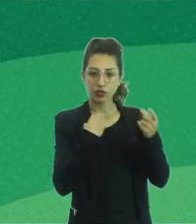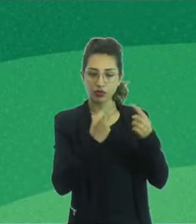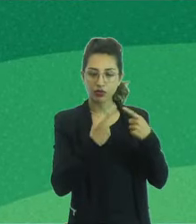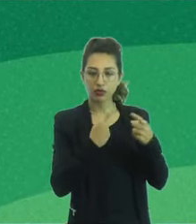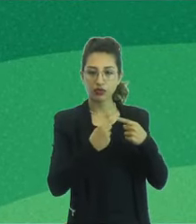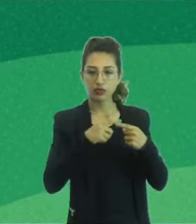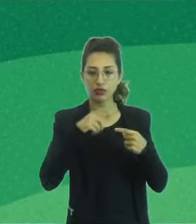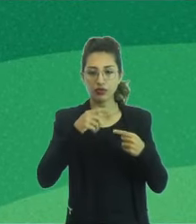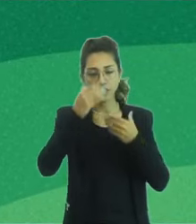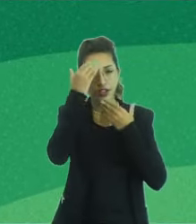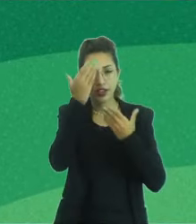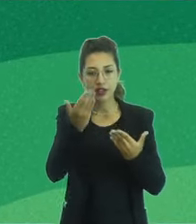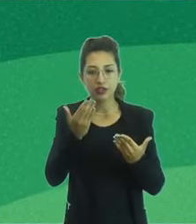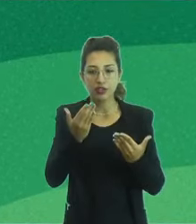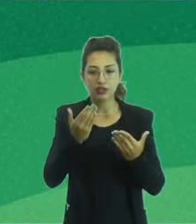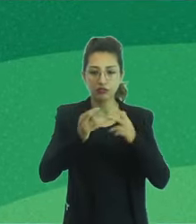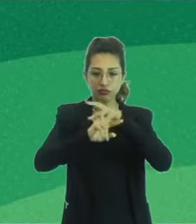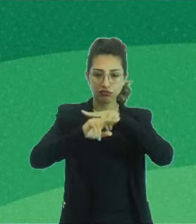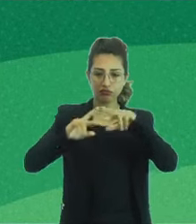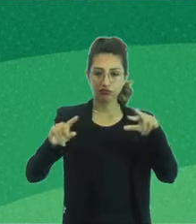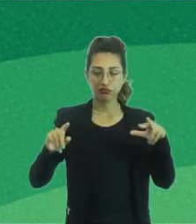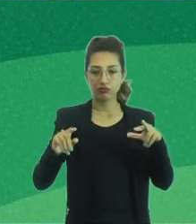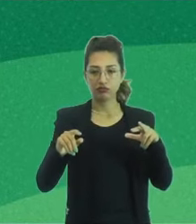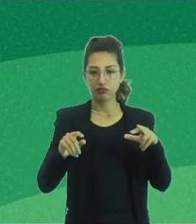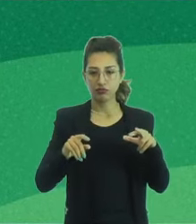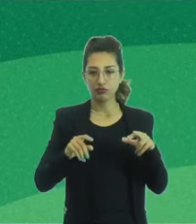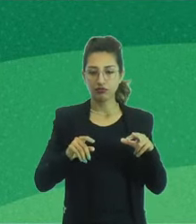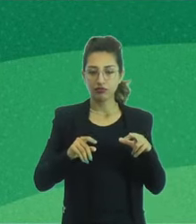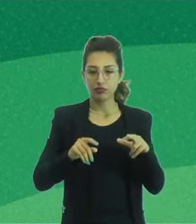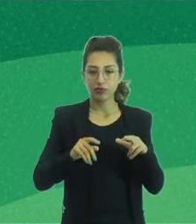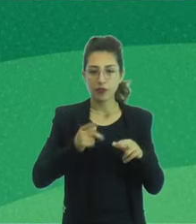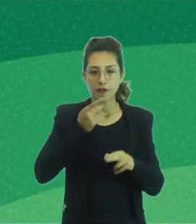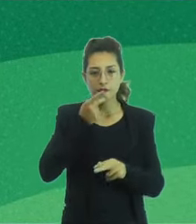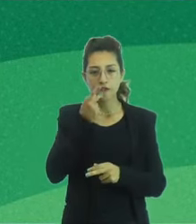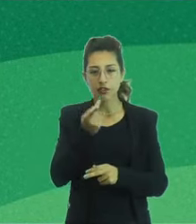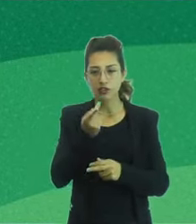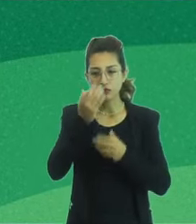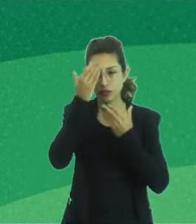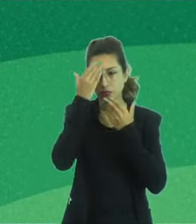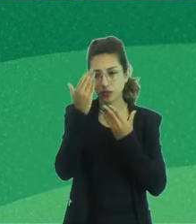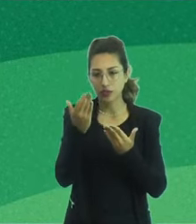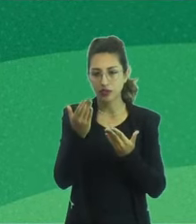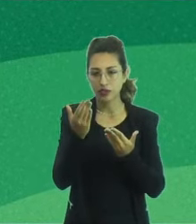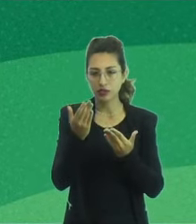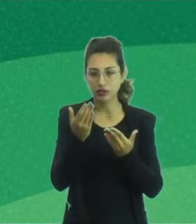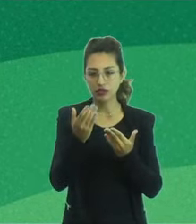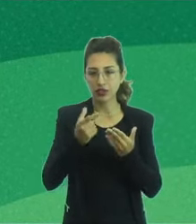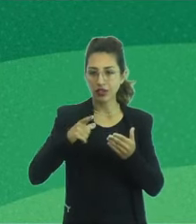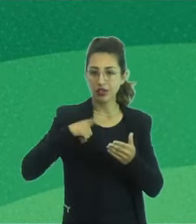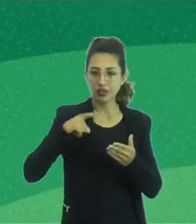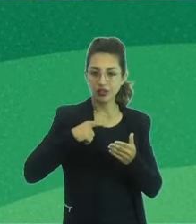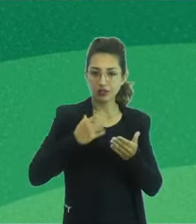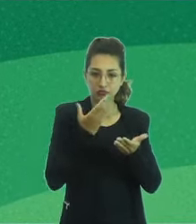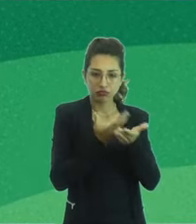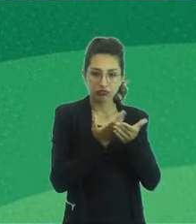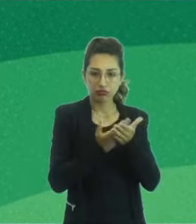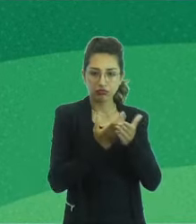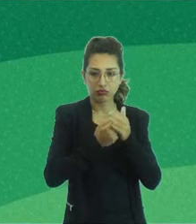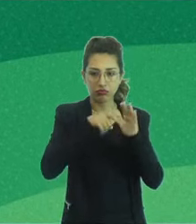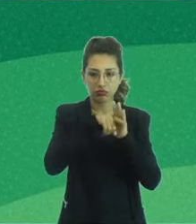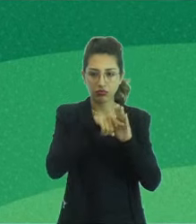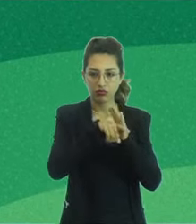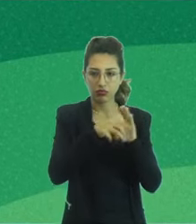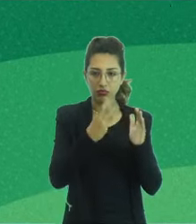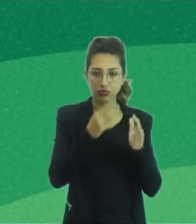de várias coisas e quando a gente diz isso para alguém e aqui tem estudos Procure um Naru rodou